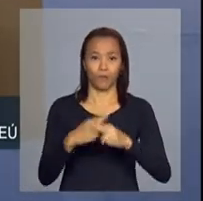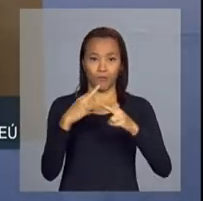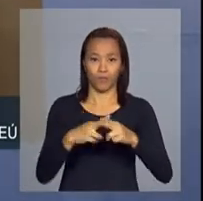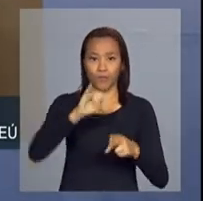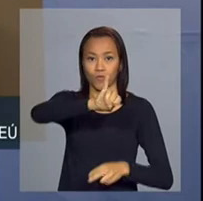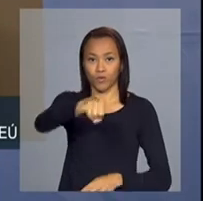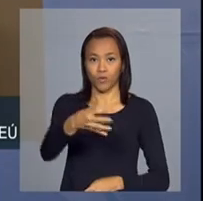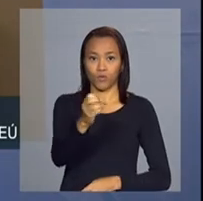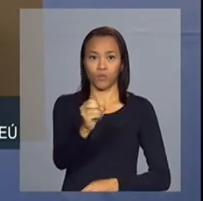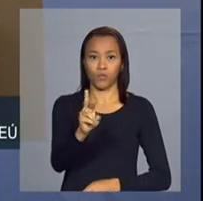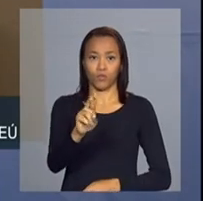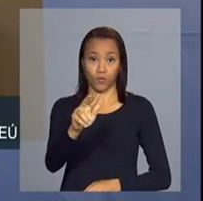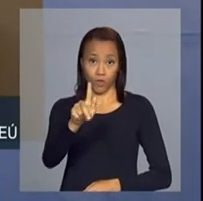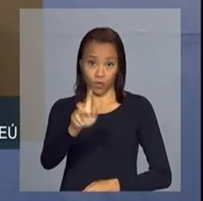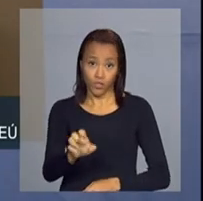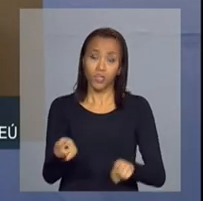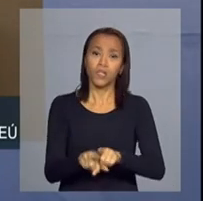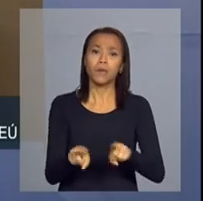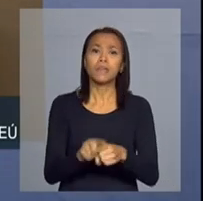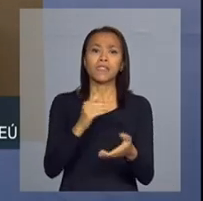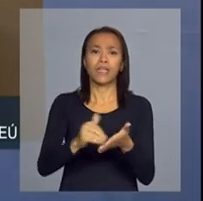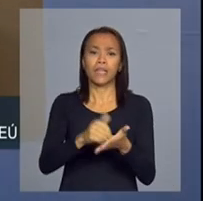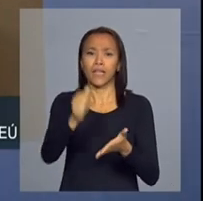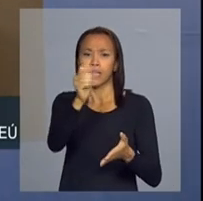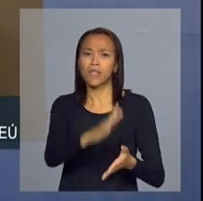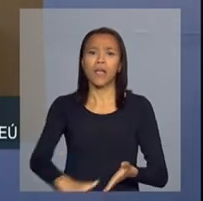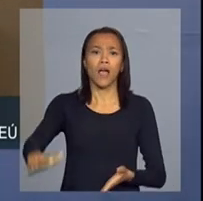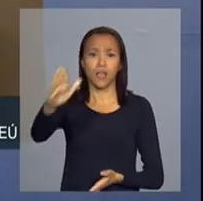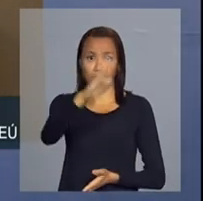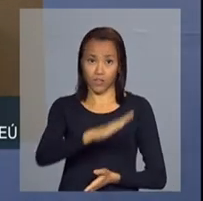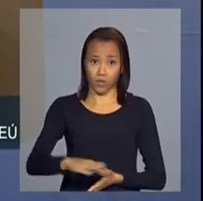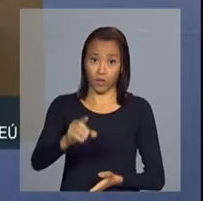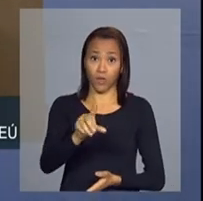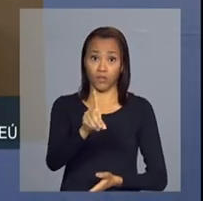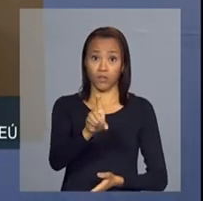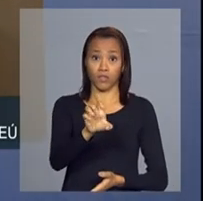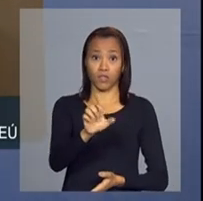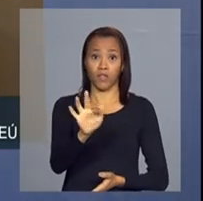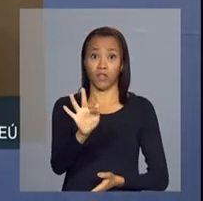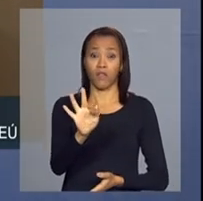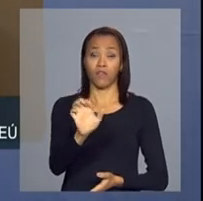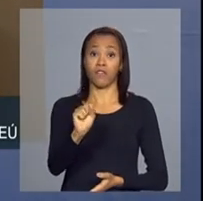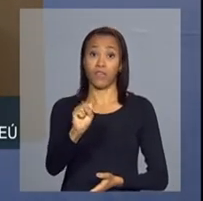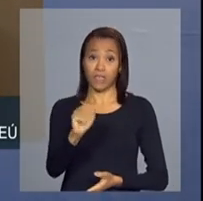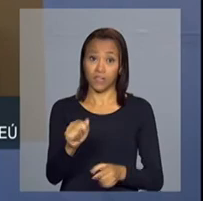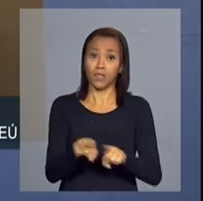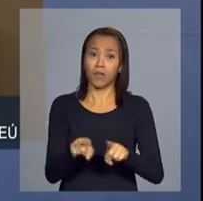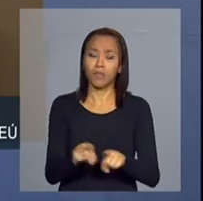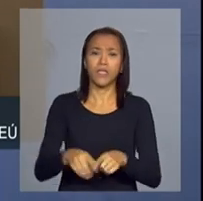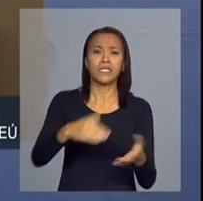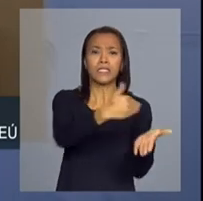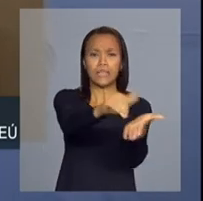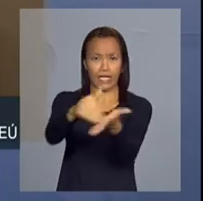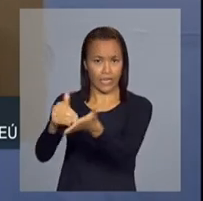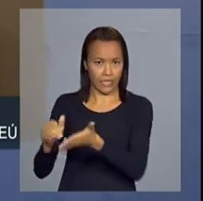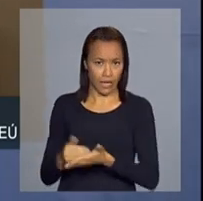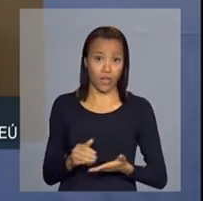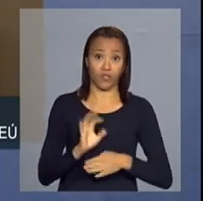Hereda, secretário nacional de Defesa Civil, Humberto Viana, senhores secretários de